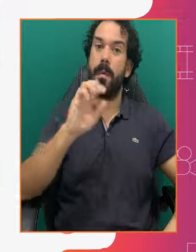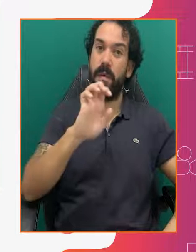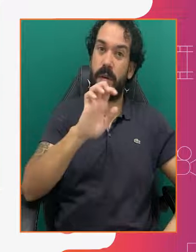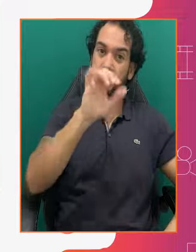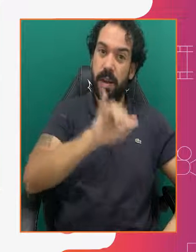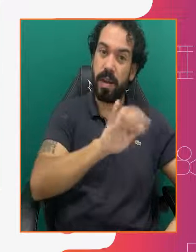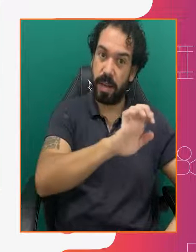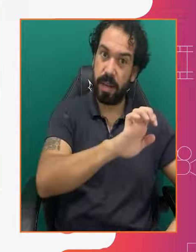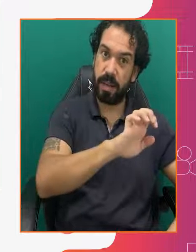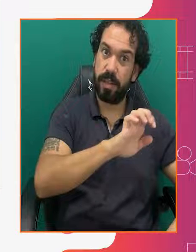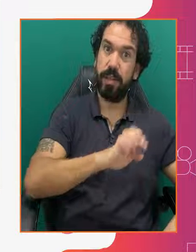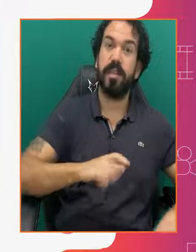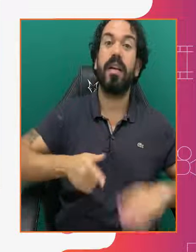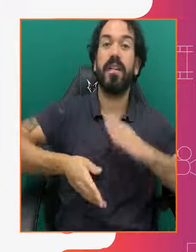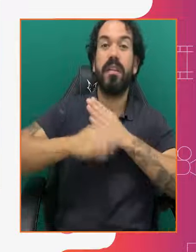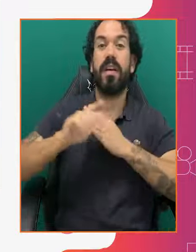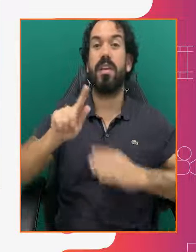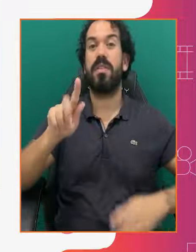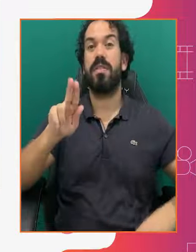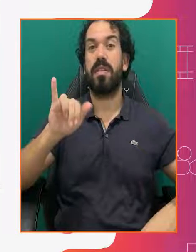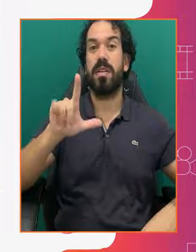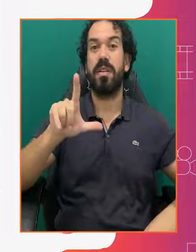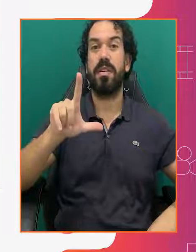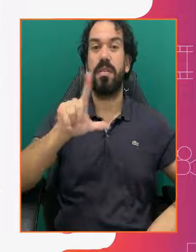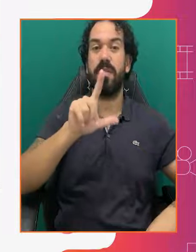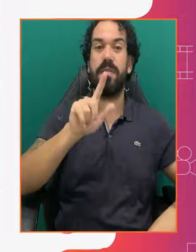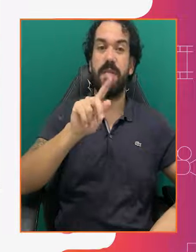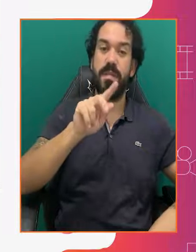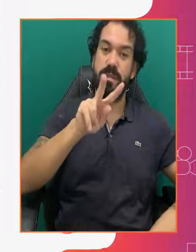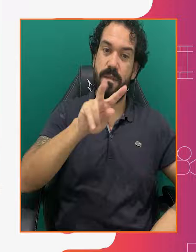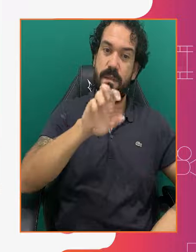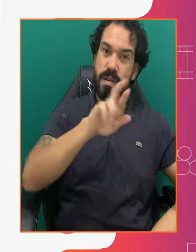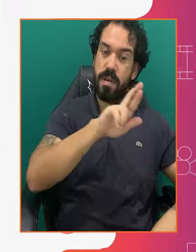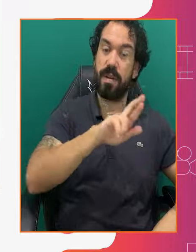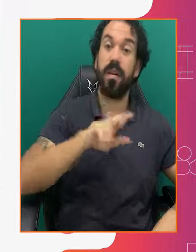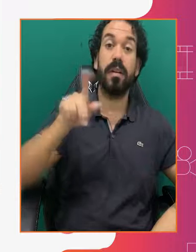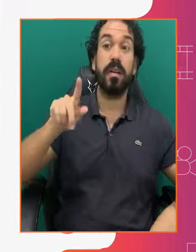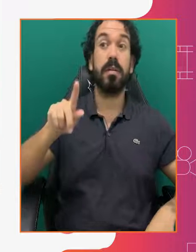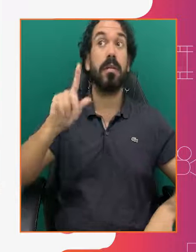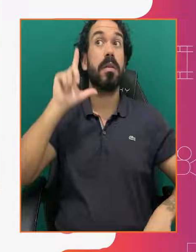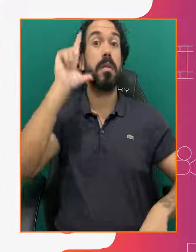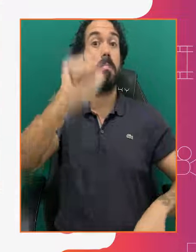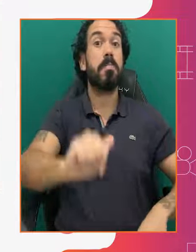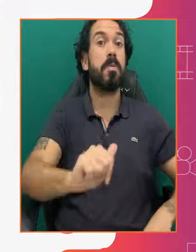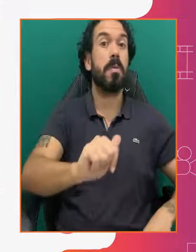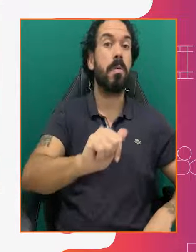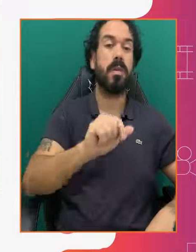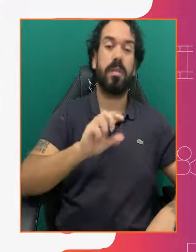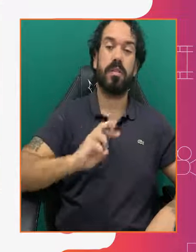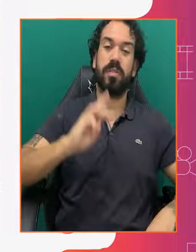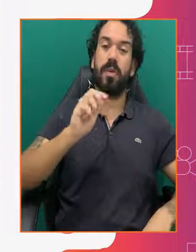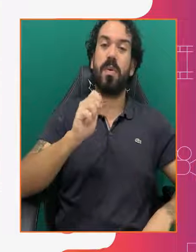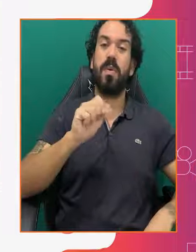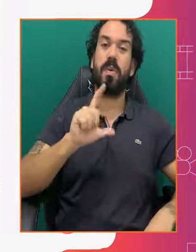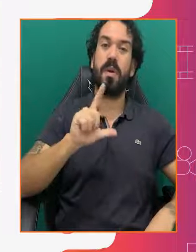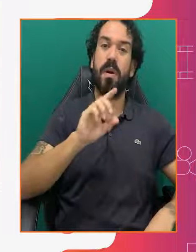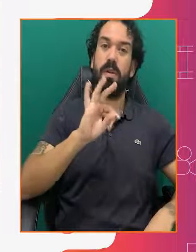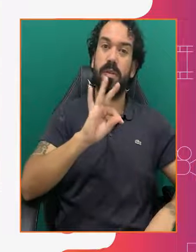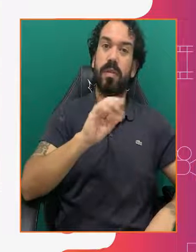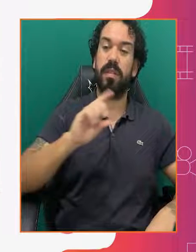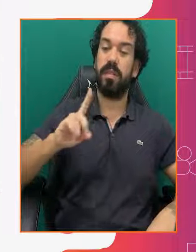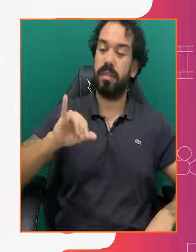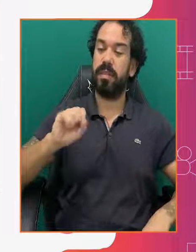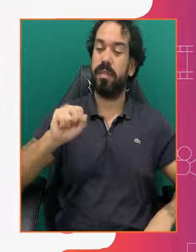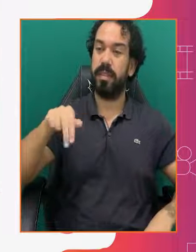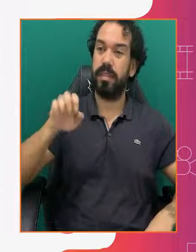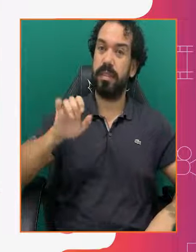Inspirado então nos irmãos Fleischer, em 1937, o Walt Disney decidiu usar essa técnica na